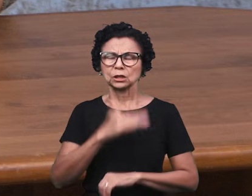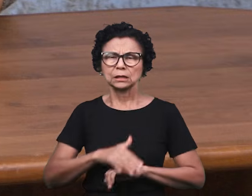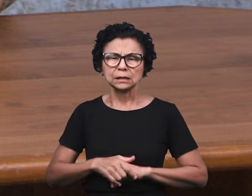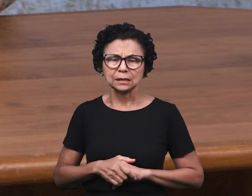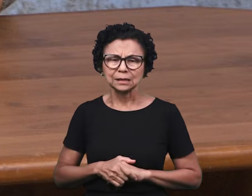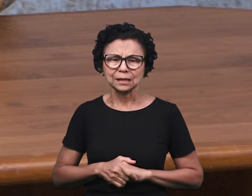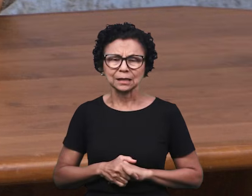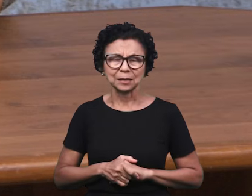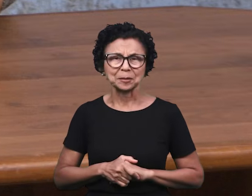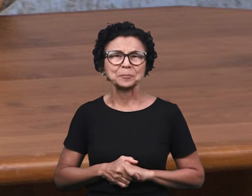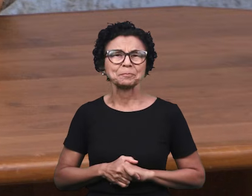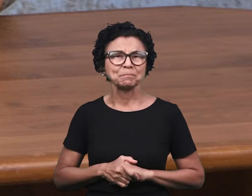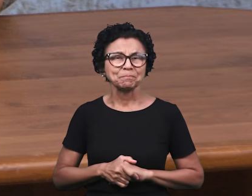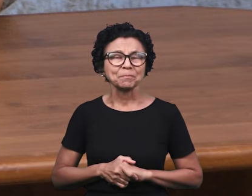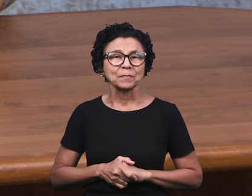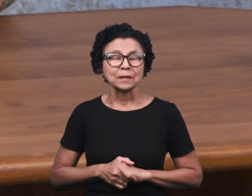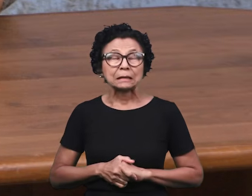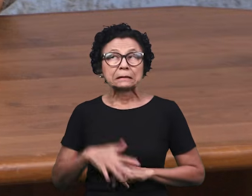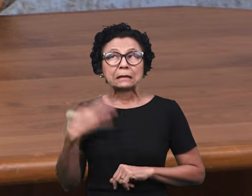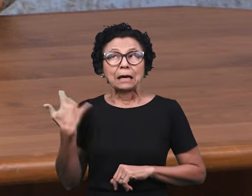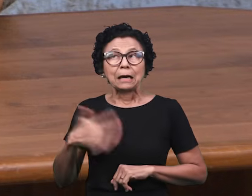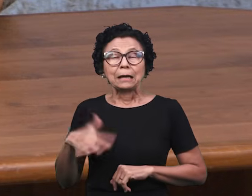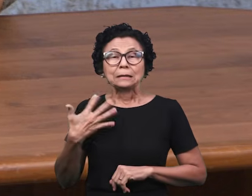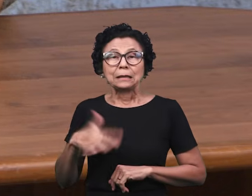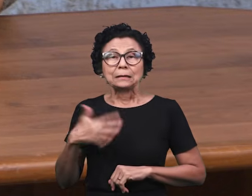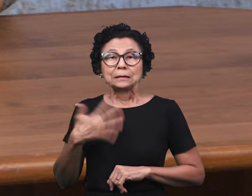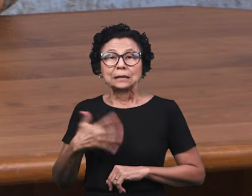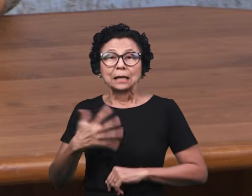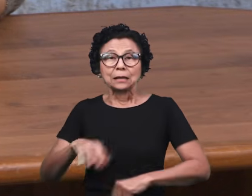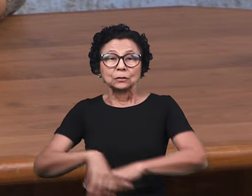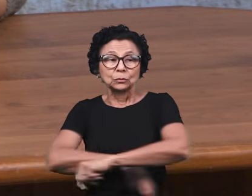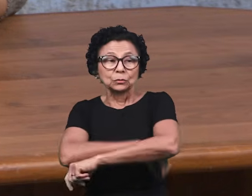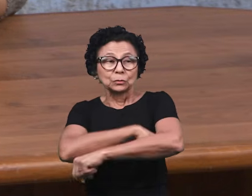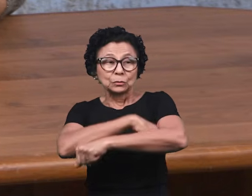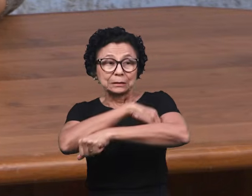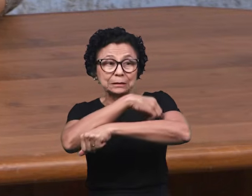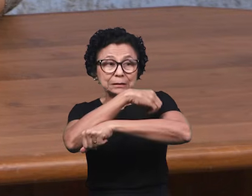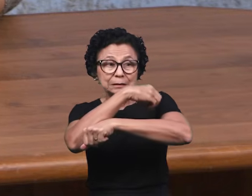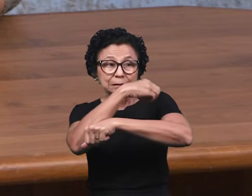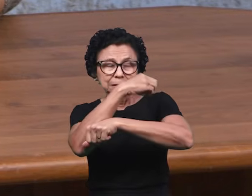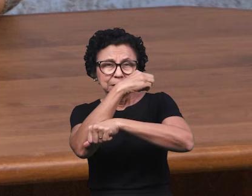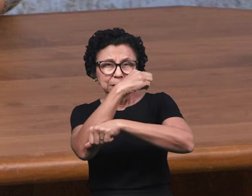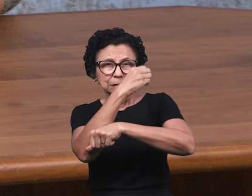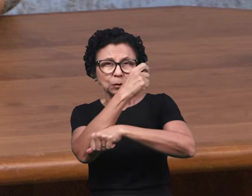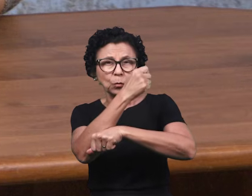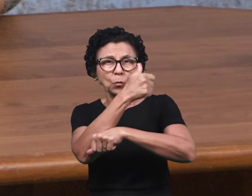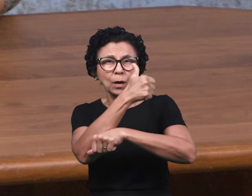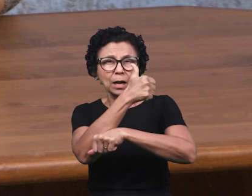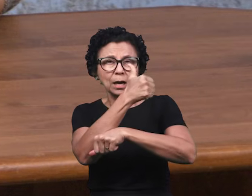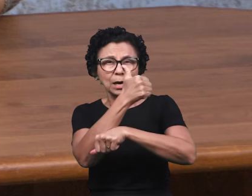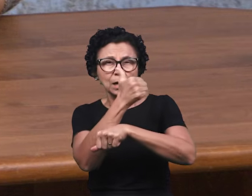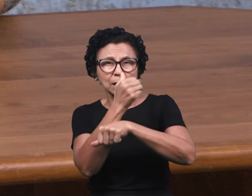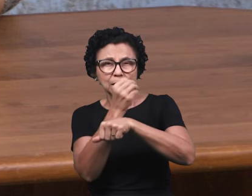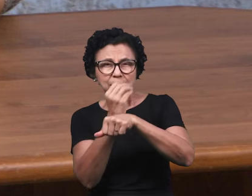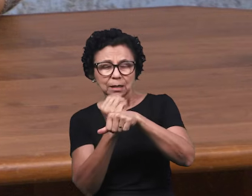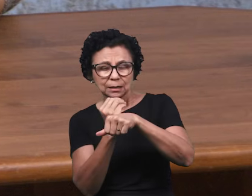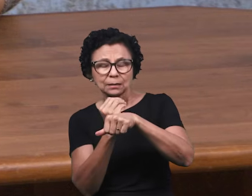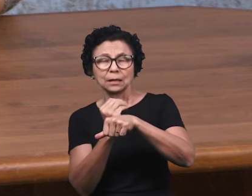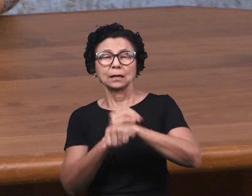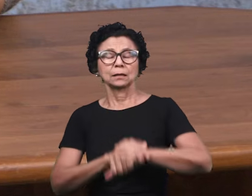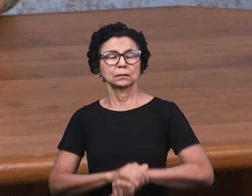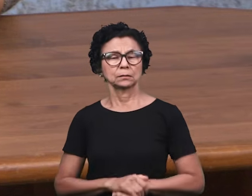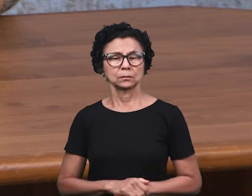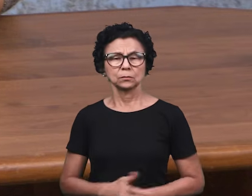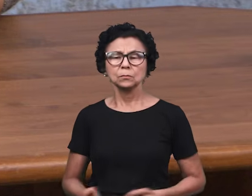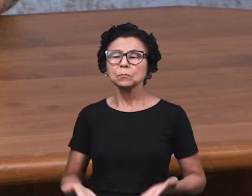já declina o dia, que já se vão estendendo as sombras da tarde. Levantai-vos e